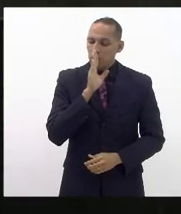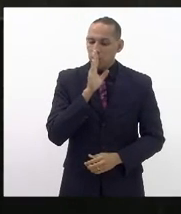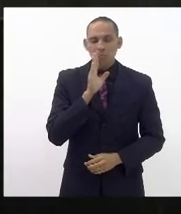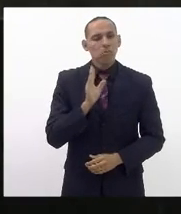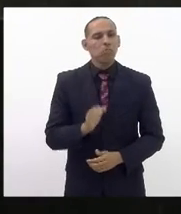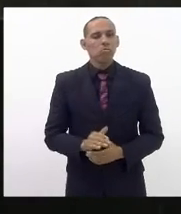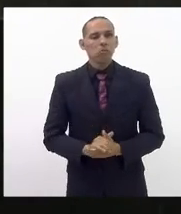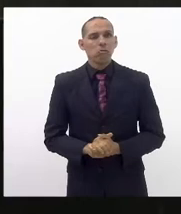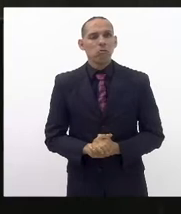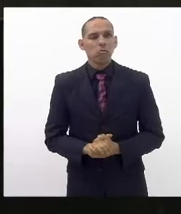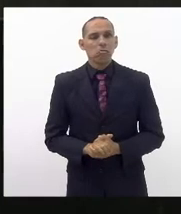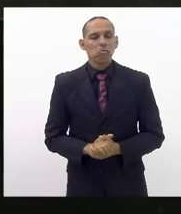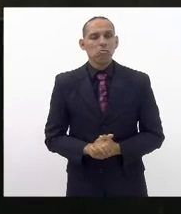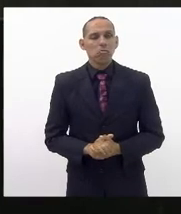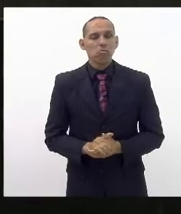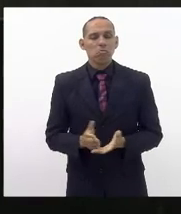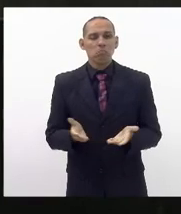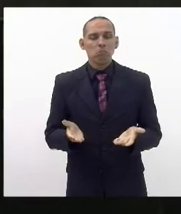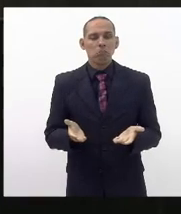obsequioso,